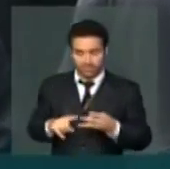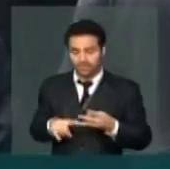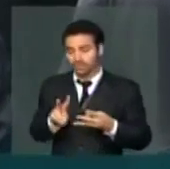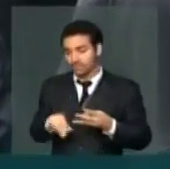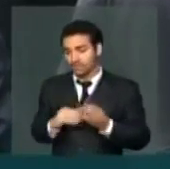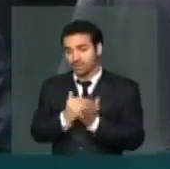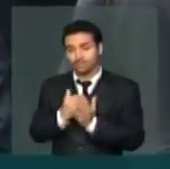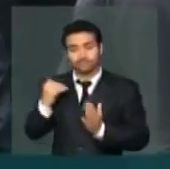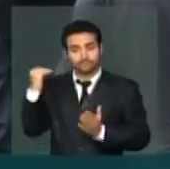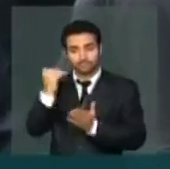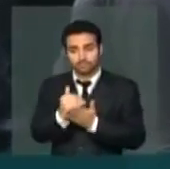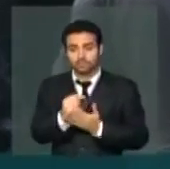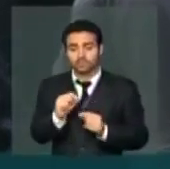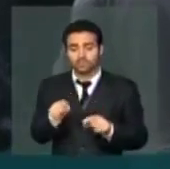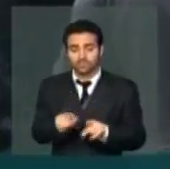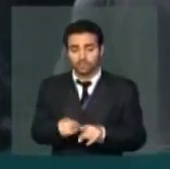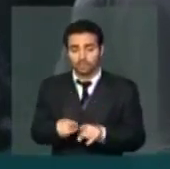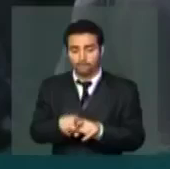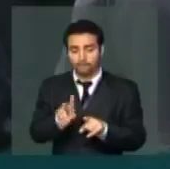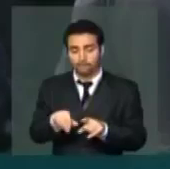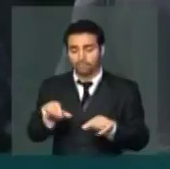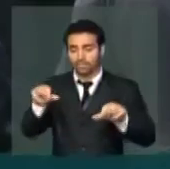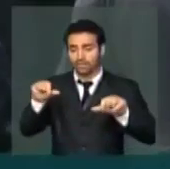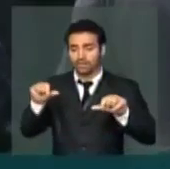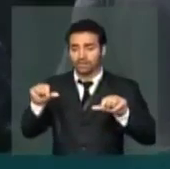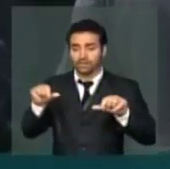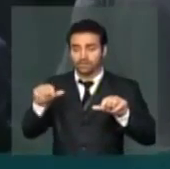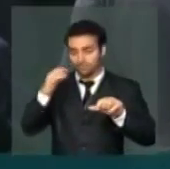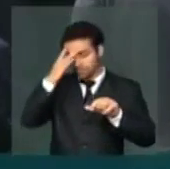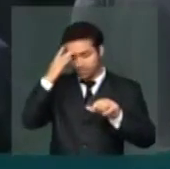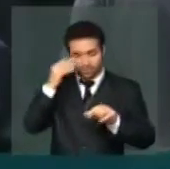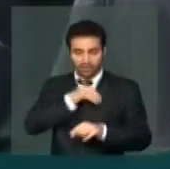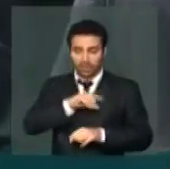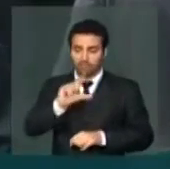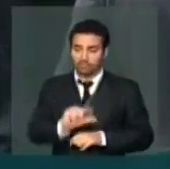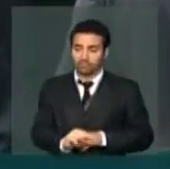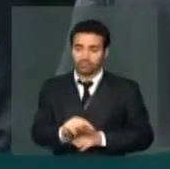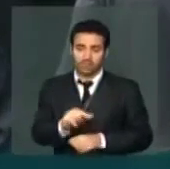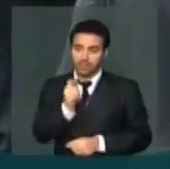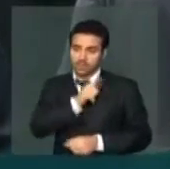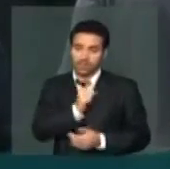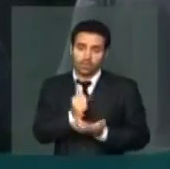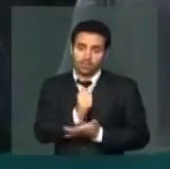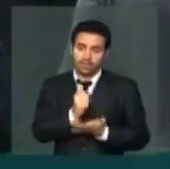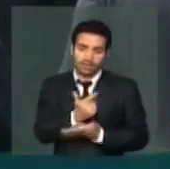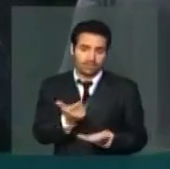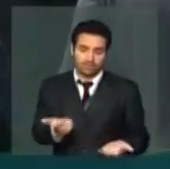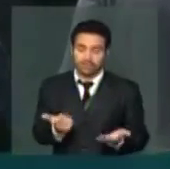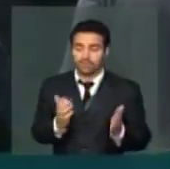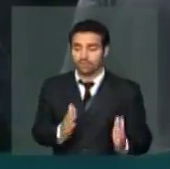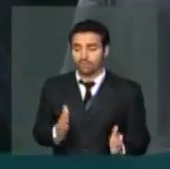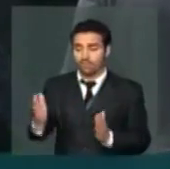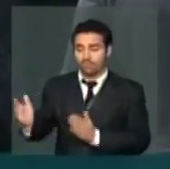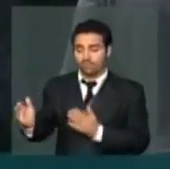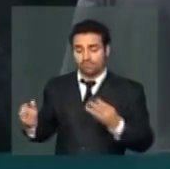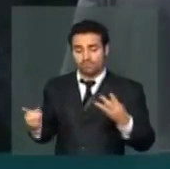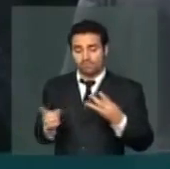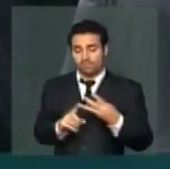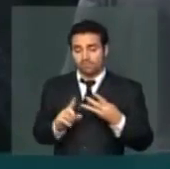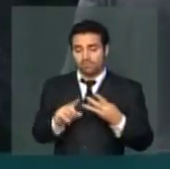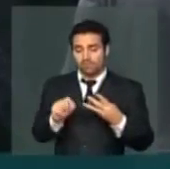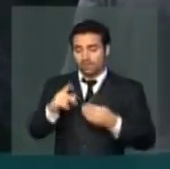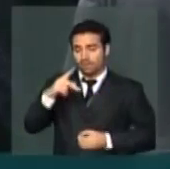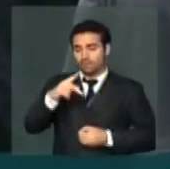aumentar e vai diminuir o poder de compra dos trabalhadores, diminuindo o salário. Em terceiro lugar, a Petrobras